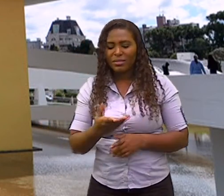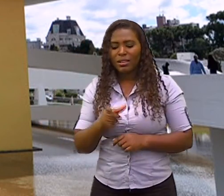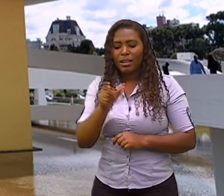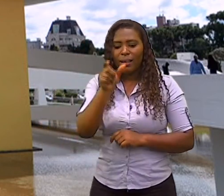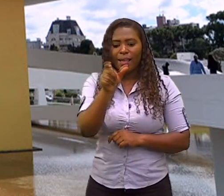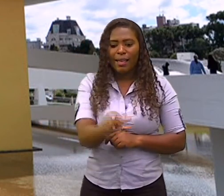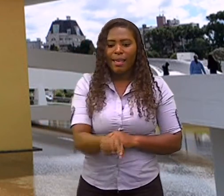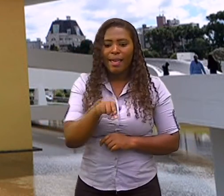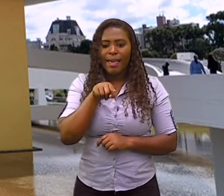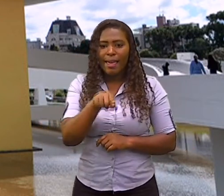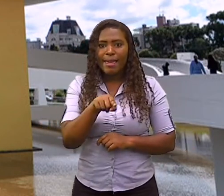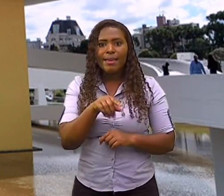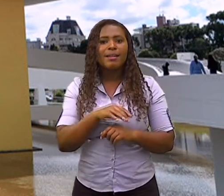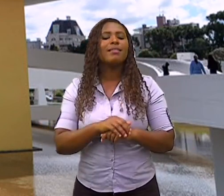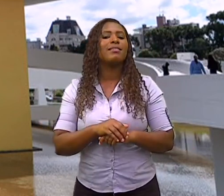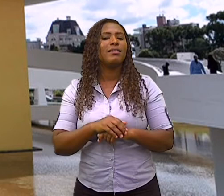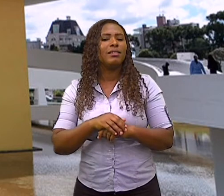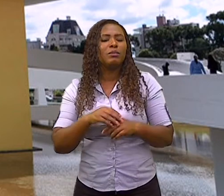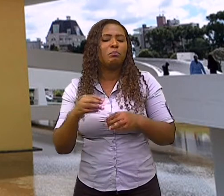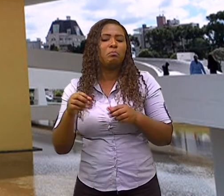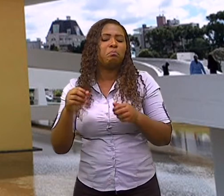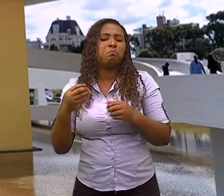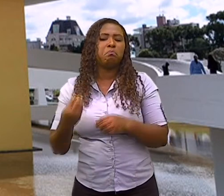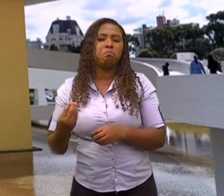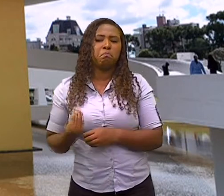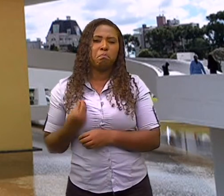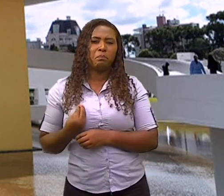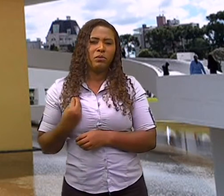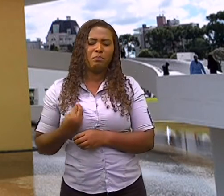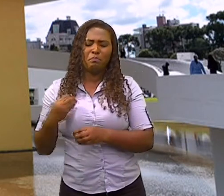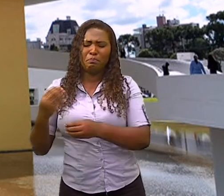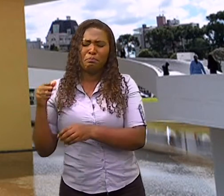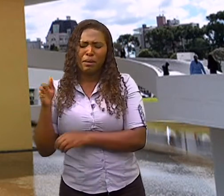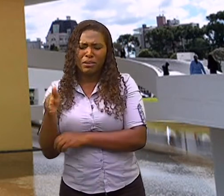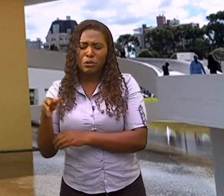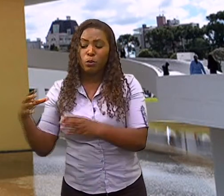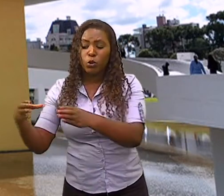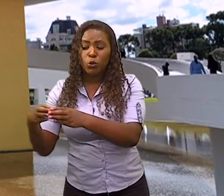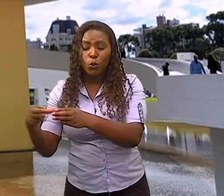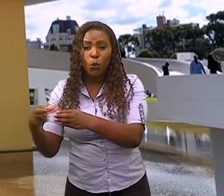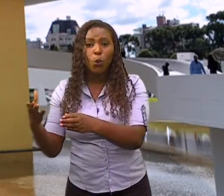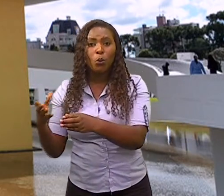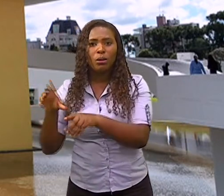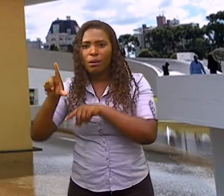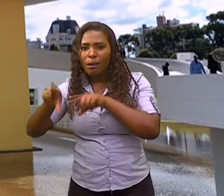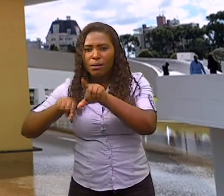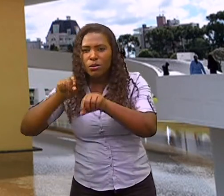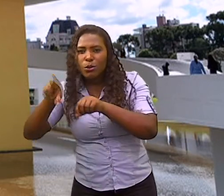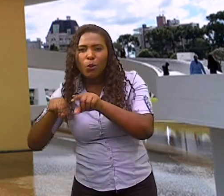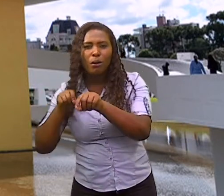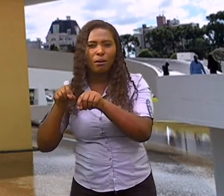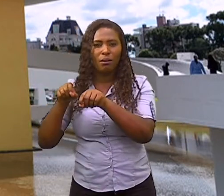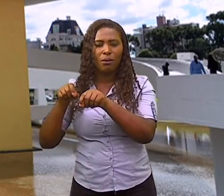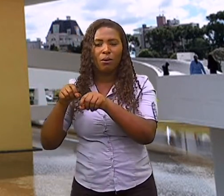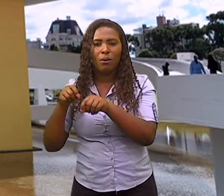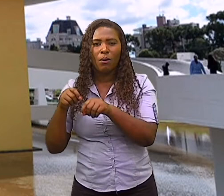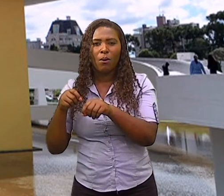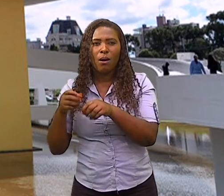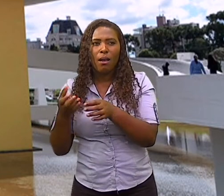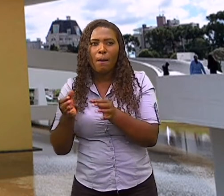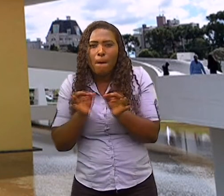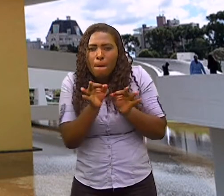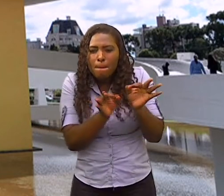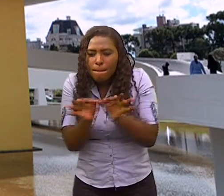escolheu o plano piloto da cidade de Brasília. Então, finalizando a nossa aula, nós podemos dizer